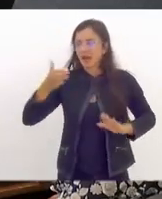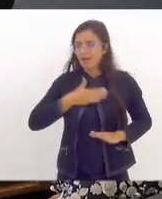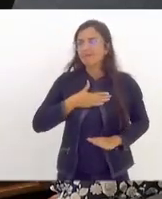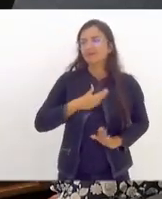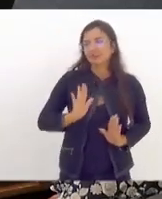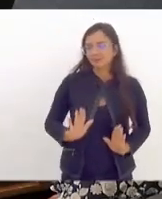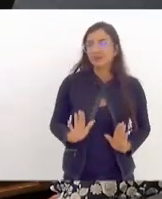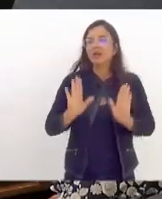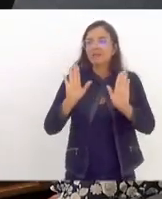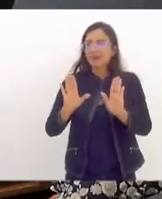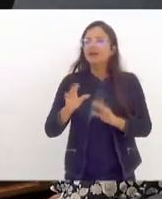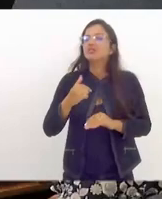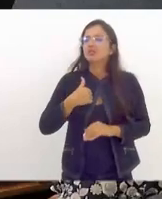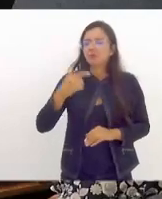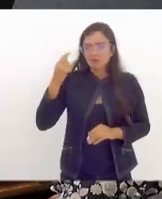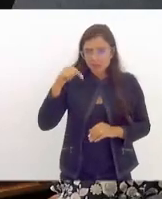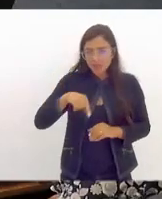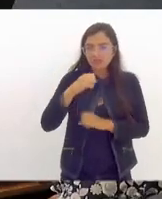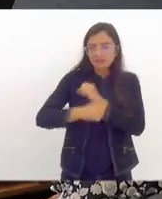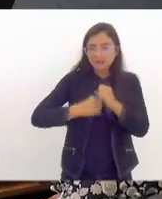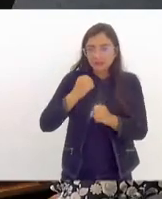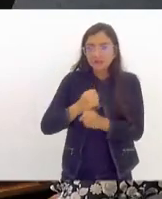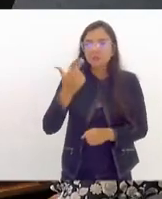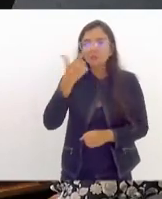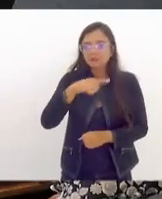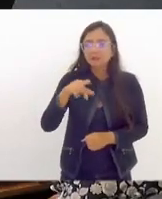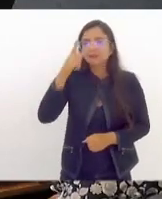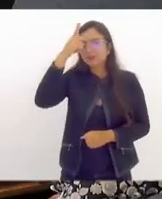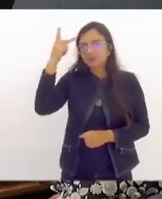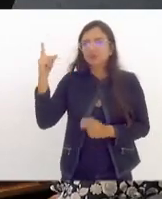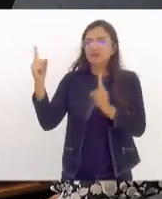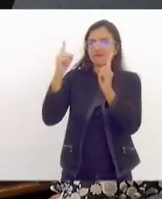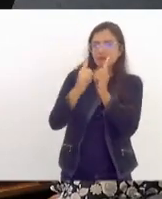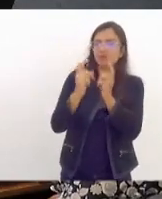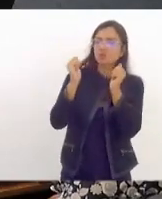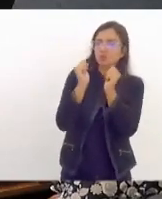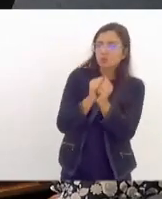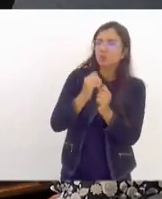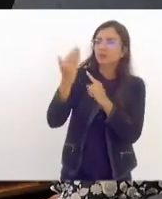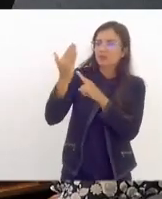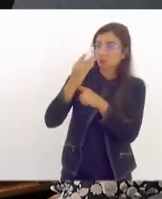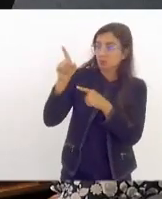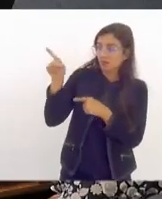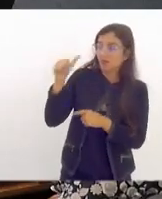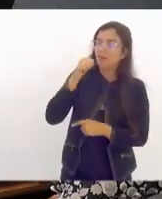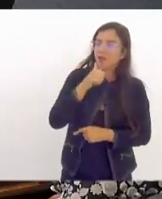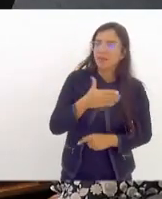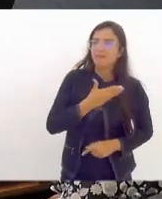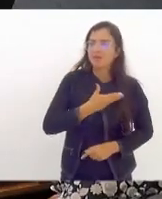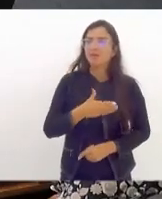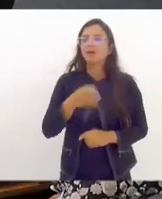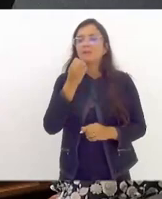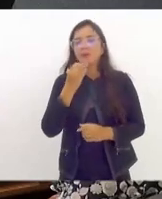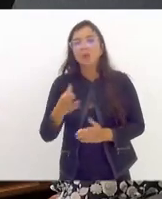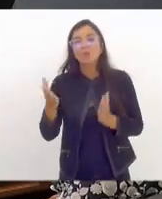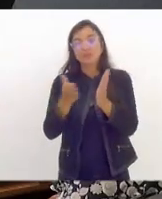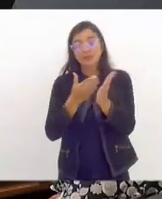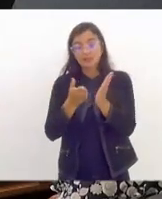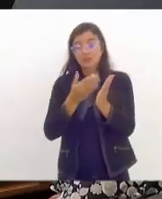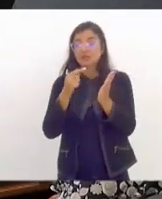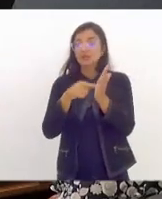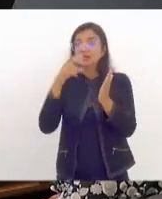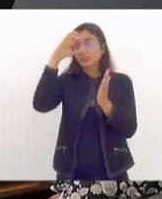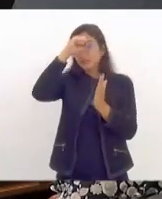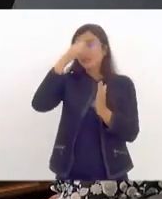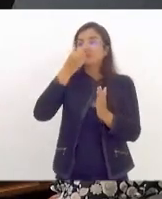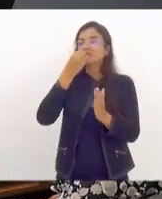esse eu não consegui uma parceira que tá me ajudando E é exatamente a gente vai levar com muito carinho essa cartilha que a gente tá aprendendo